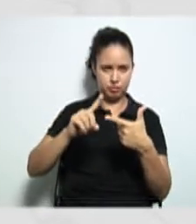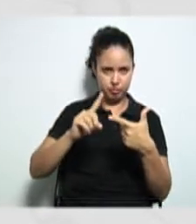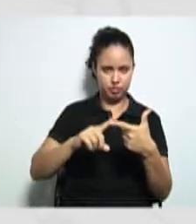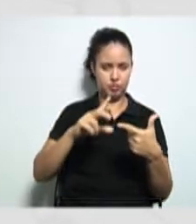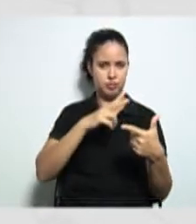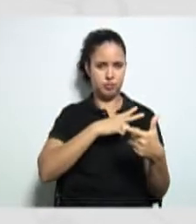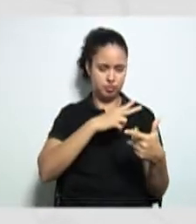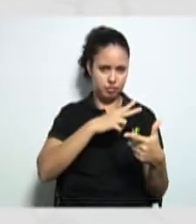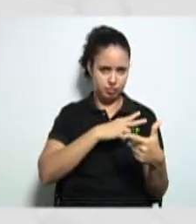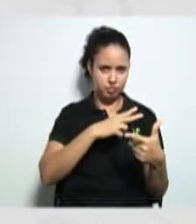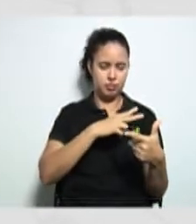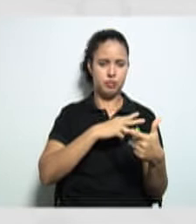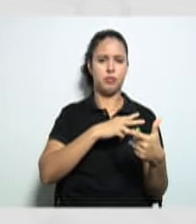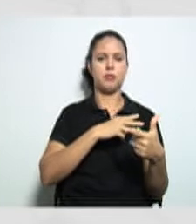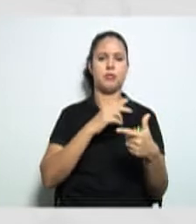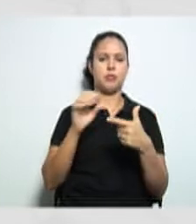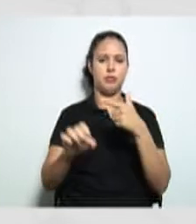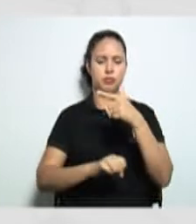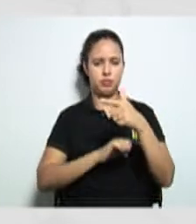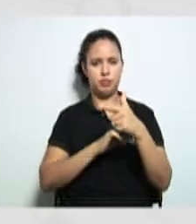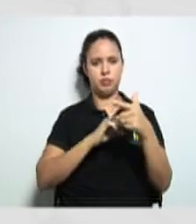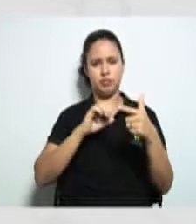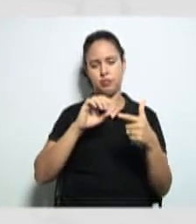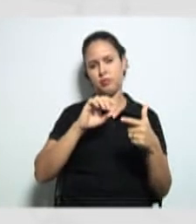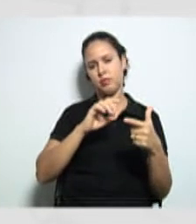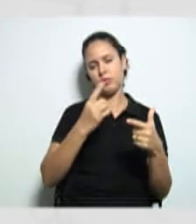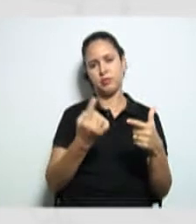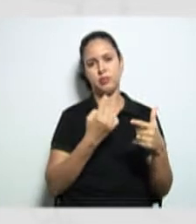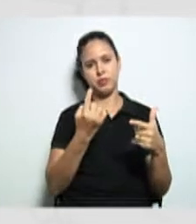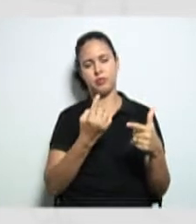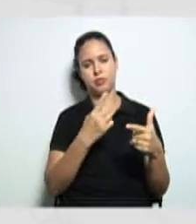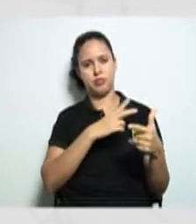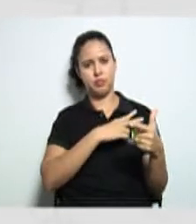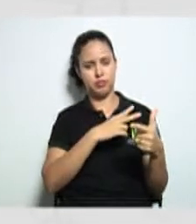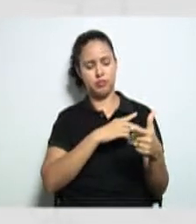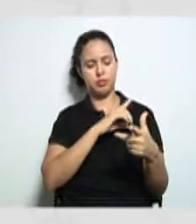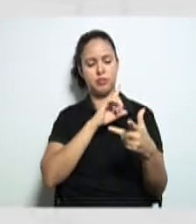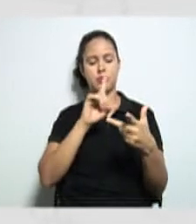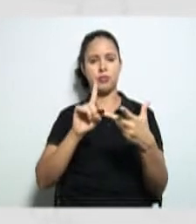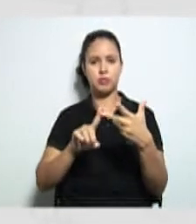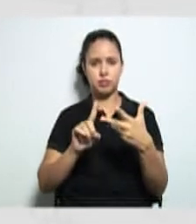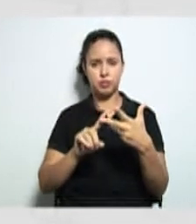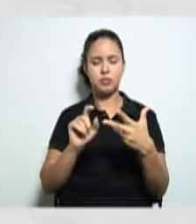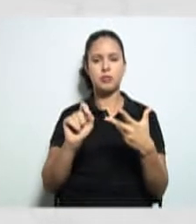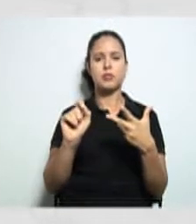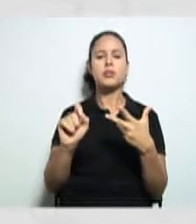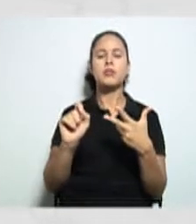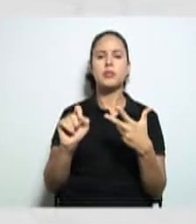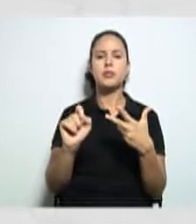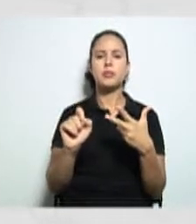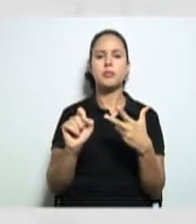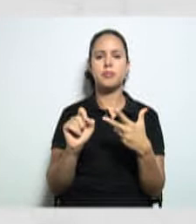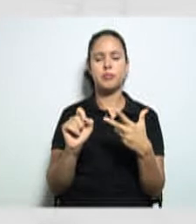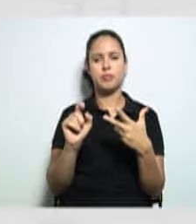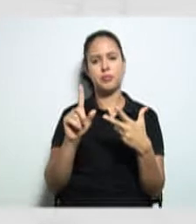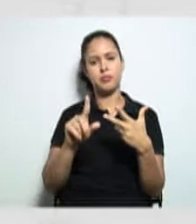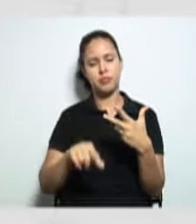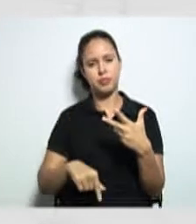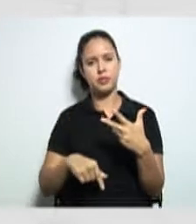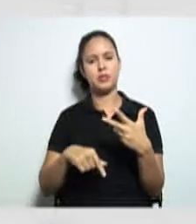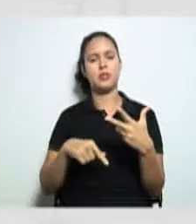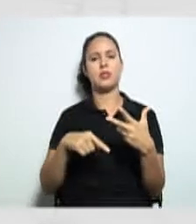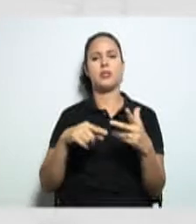as empresas individuais, sociedade anônima. Já o terceiro setor é aquele que é constituído pelas organizações